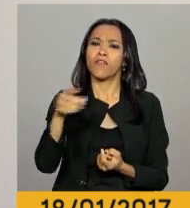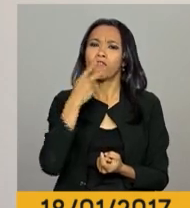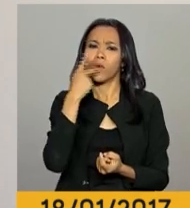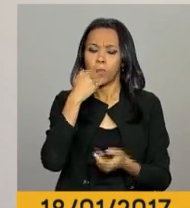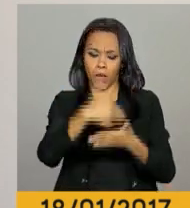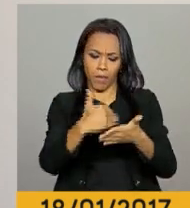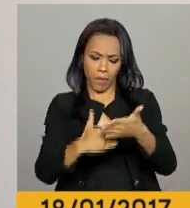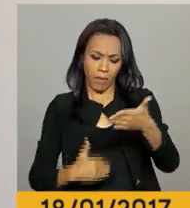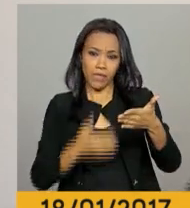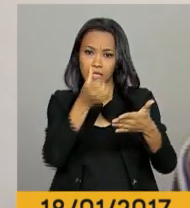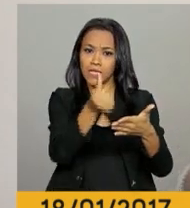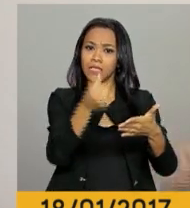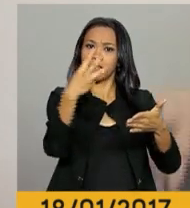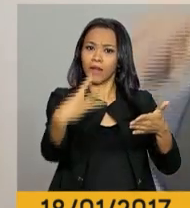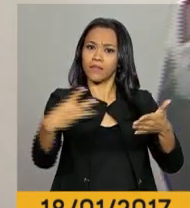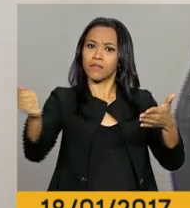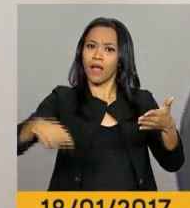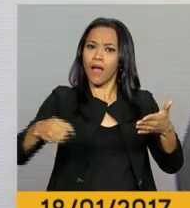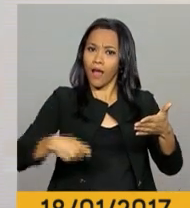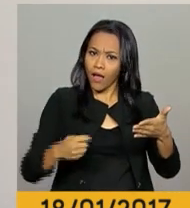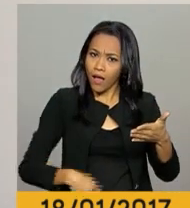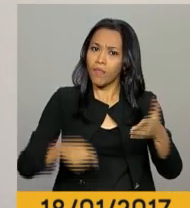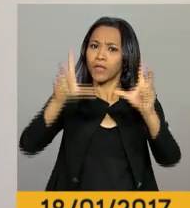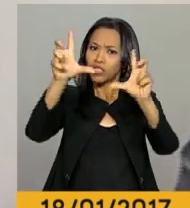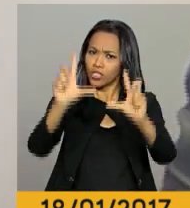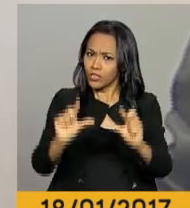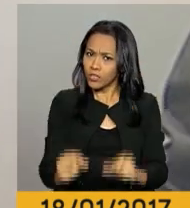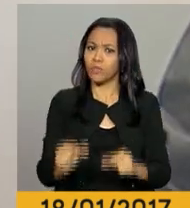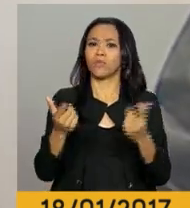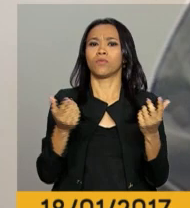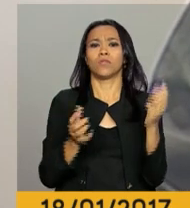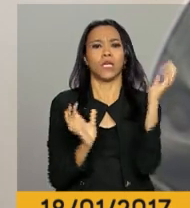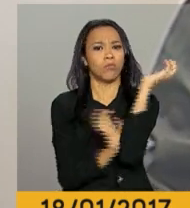em que é possível desburocratizar e já